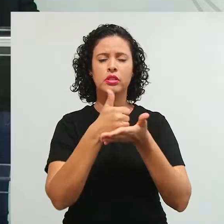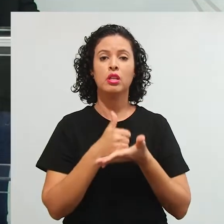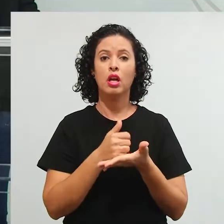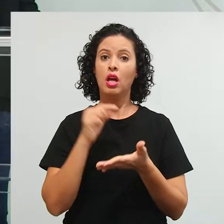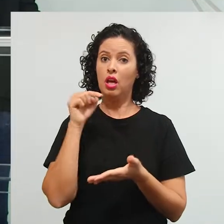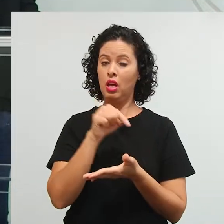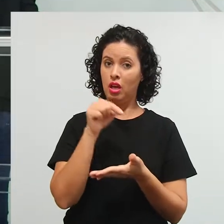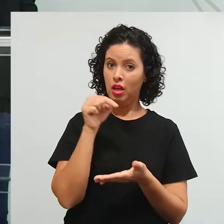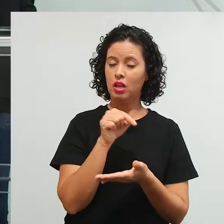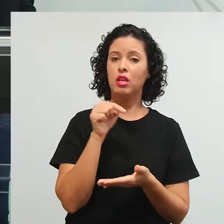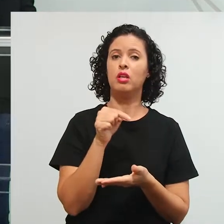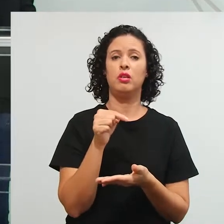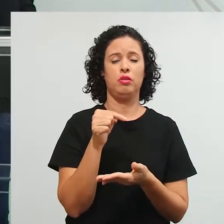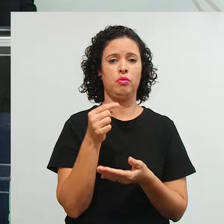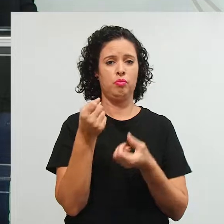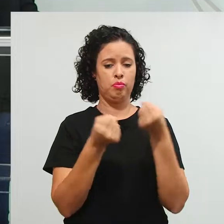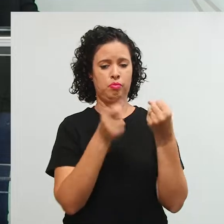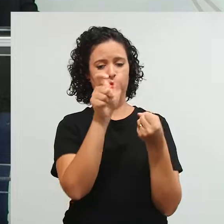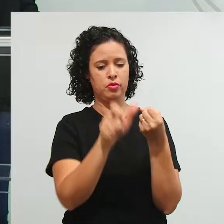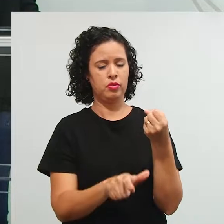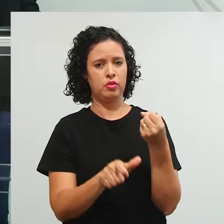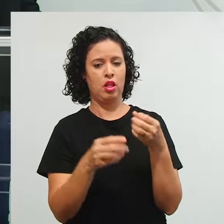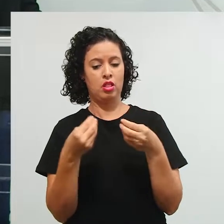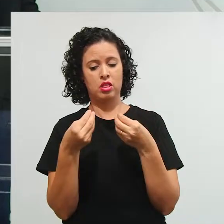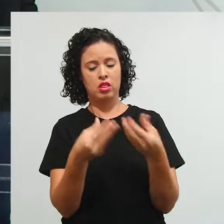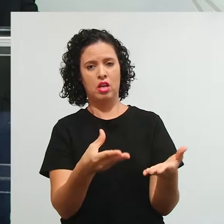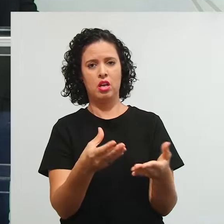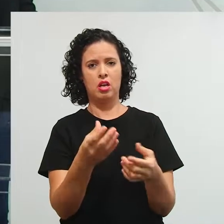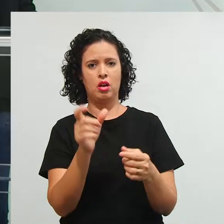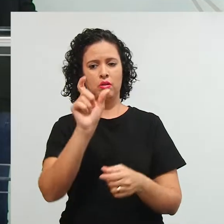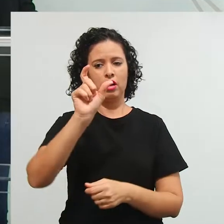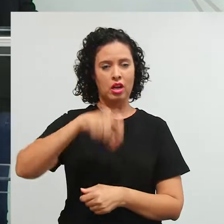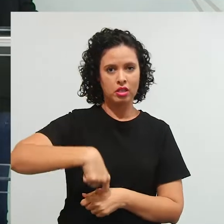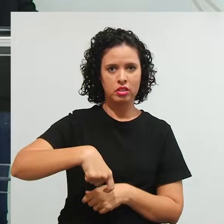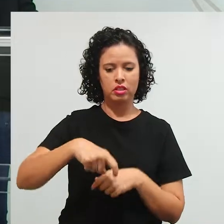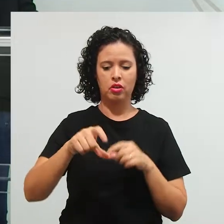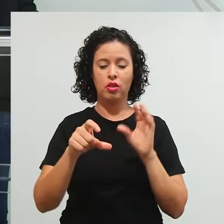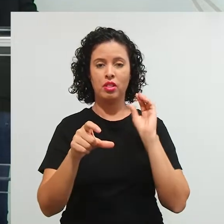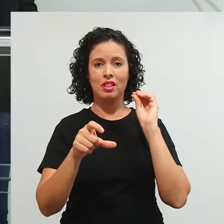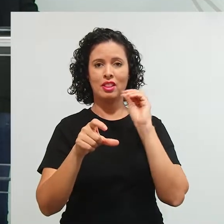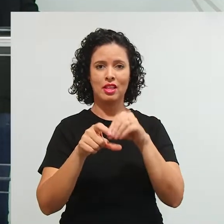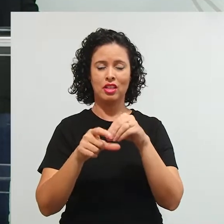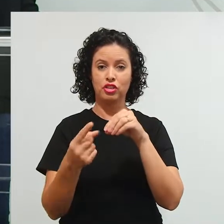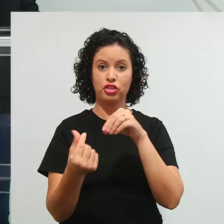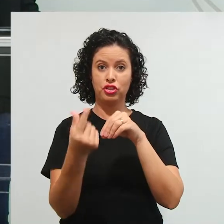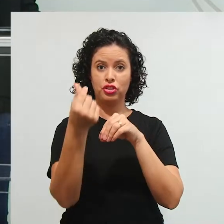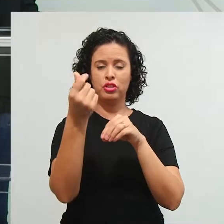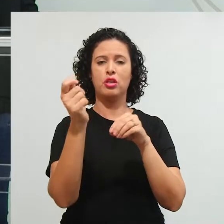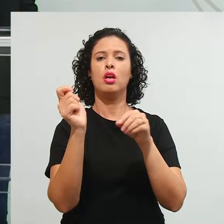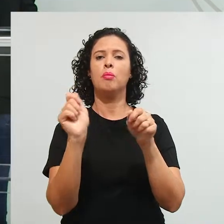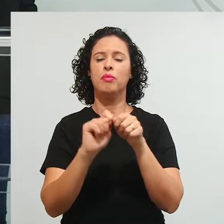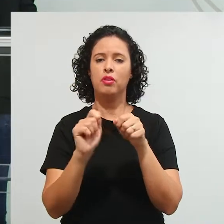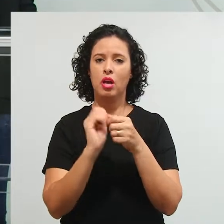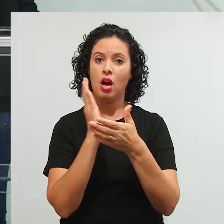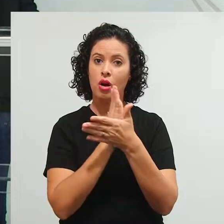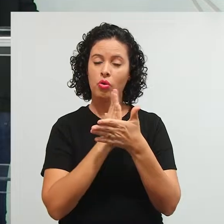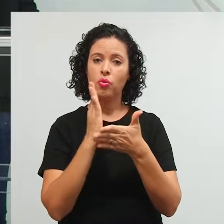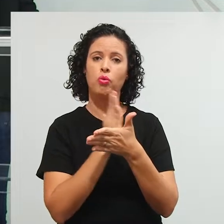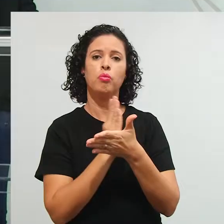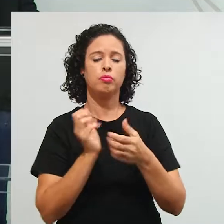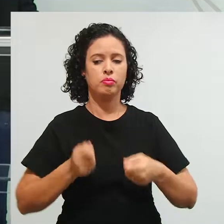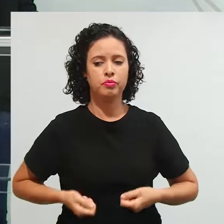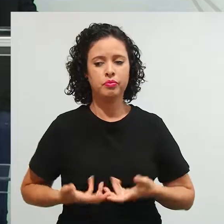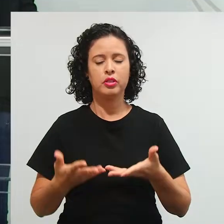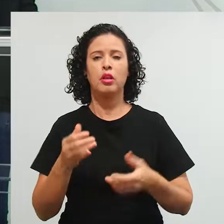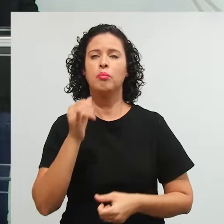esse motorista, ele recebe um cartão com um montante para ele realizar algumas despesas,